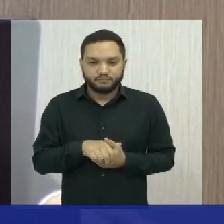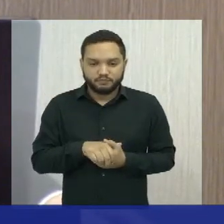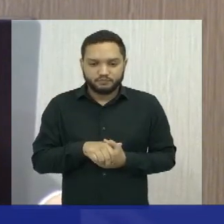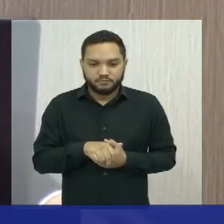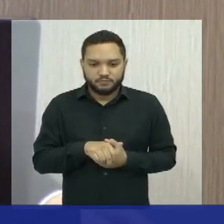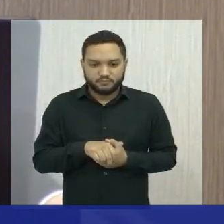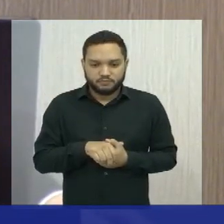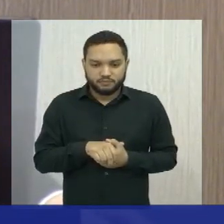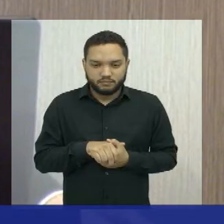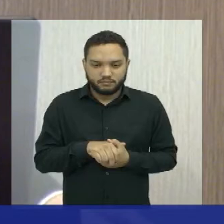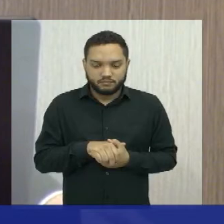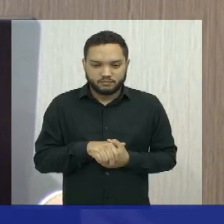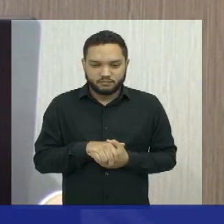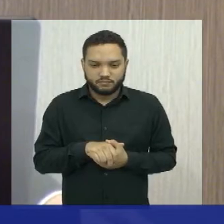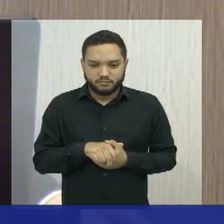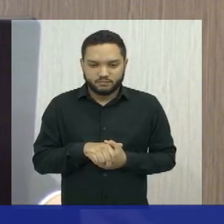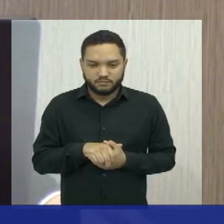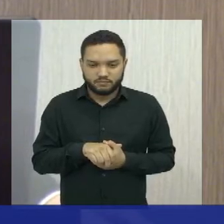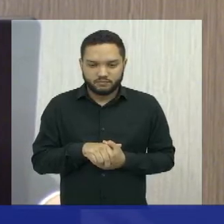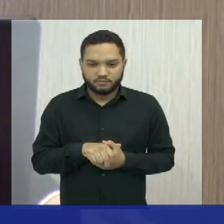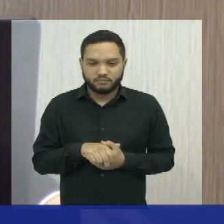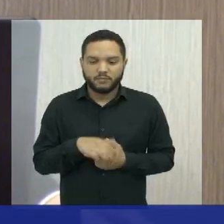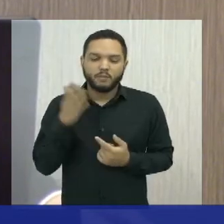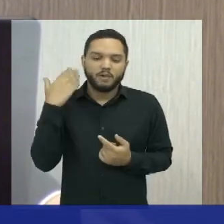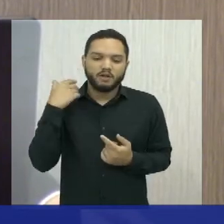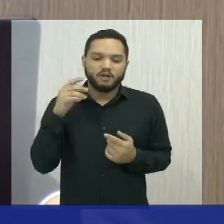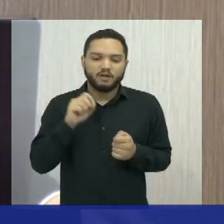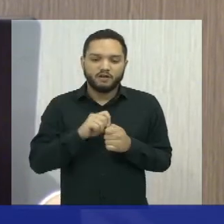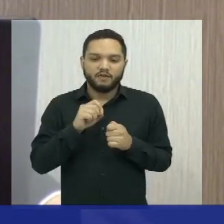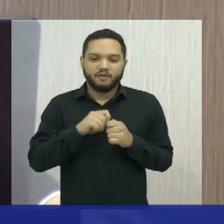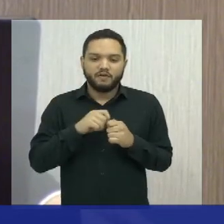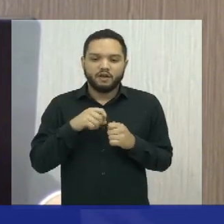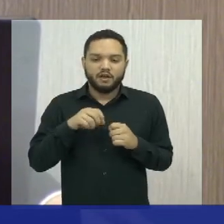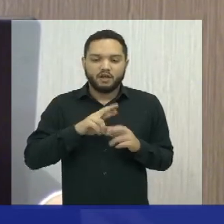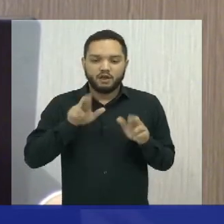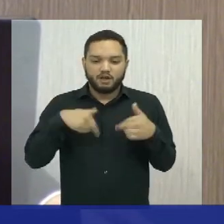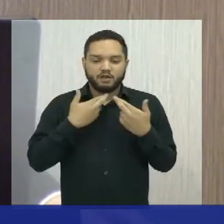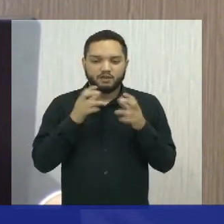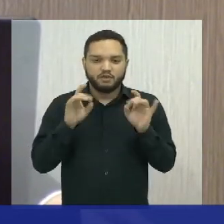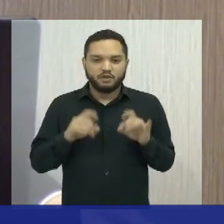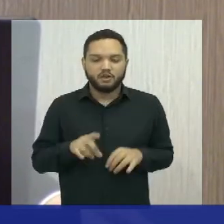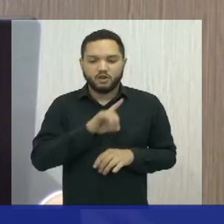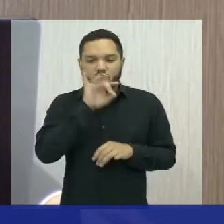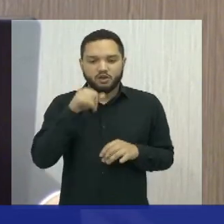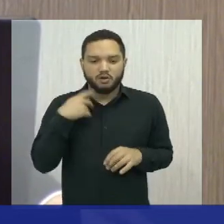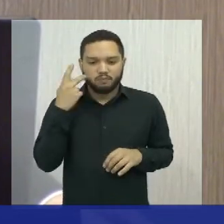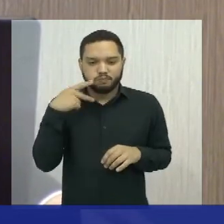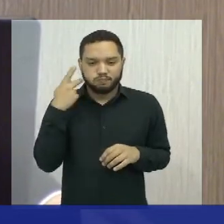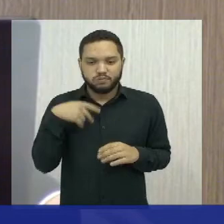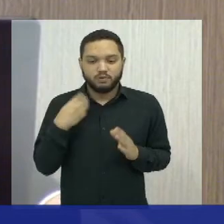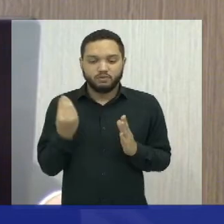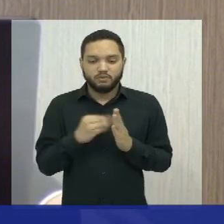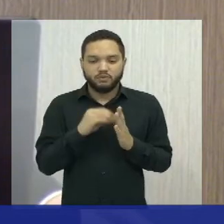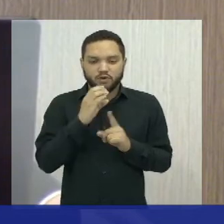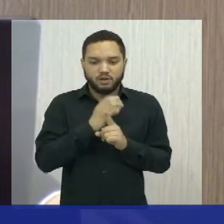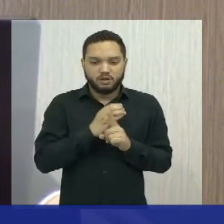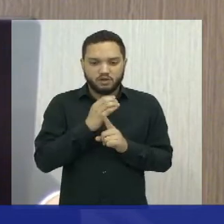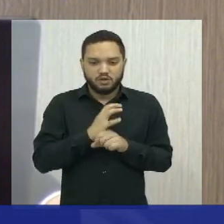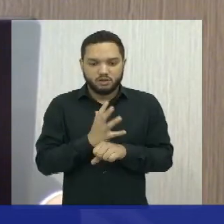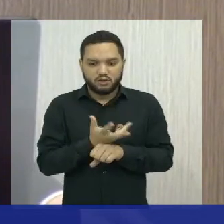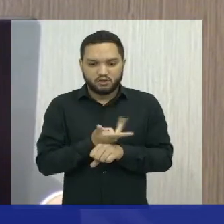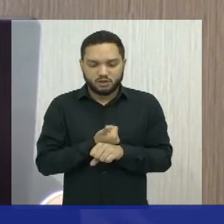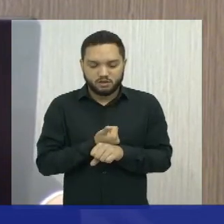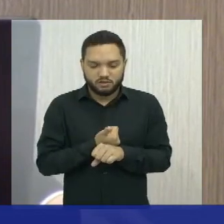aqui na Câmara de Vereadores, né, o Dia do Procurador Municipal, que está agora incluído no calendário de eventos